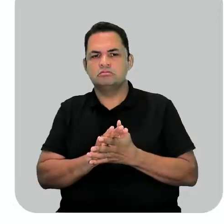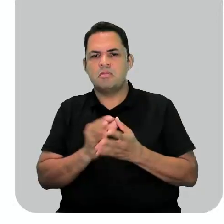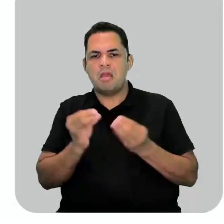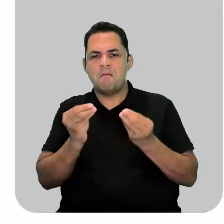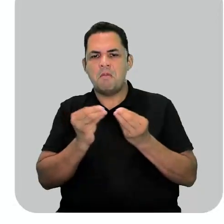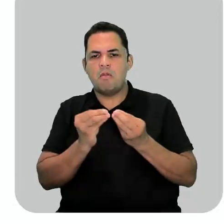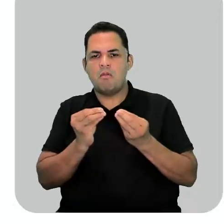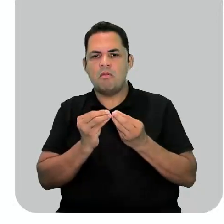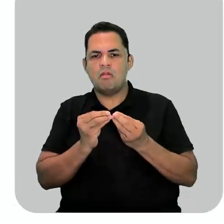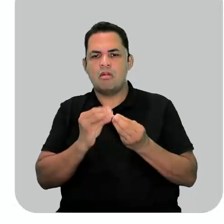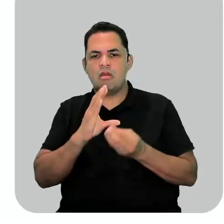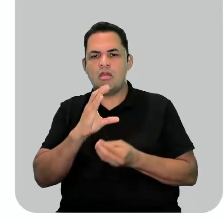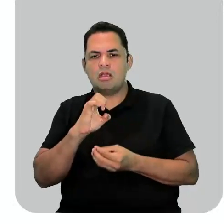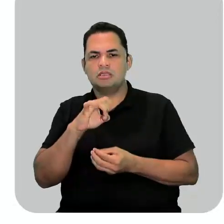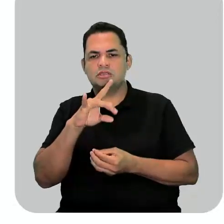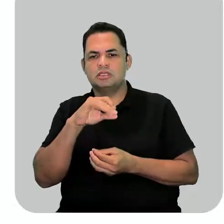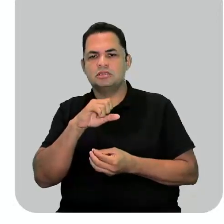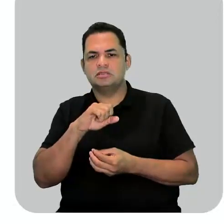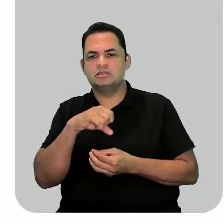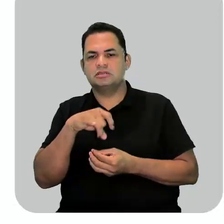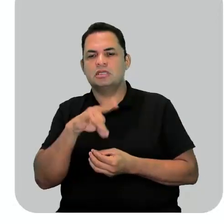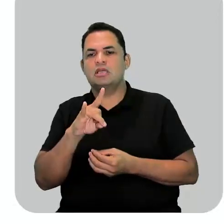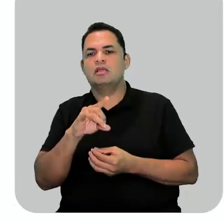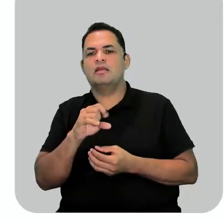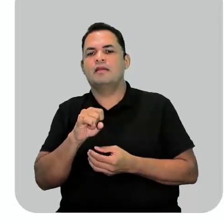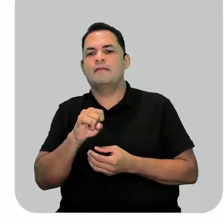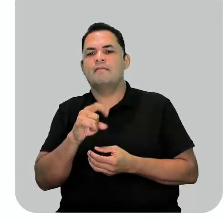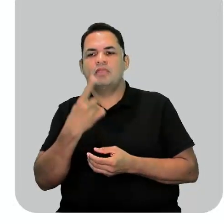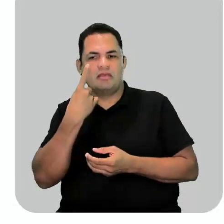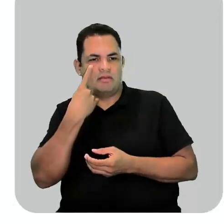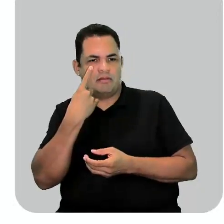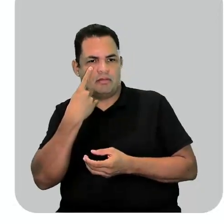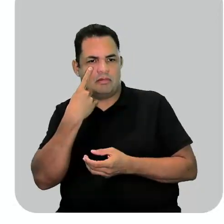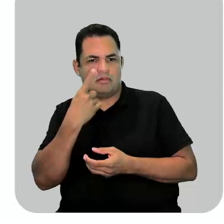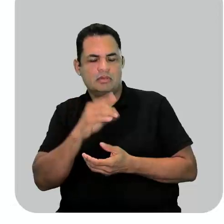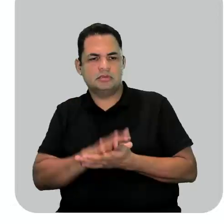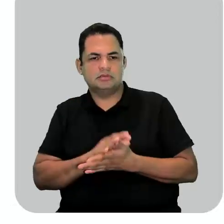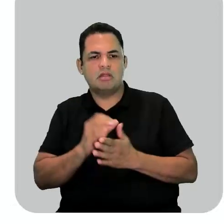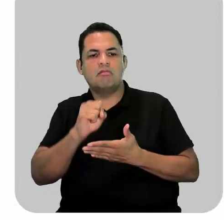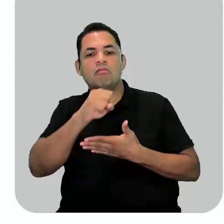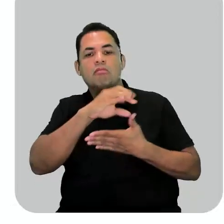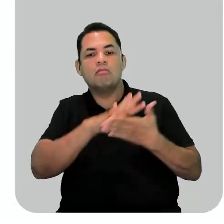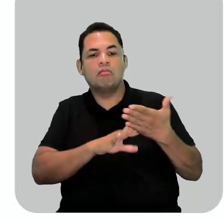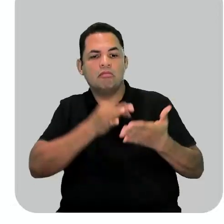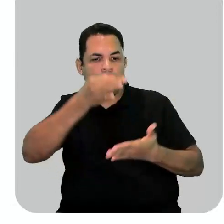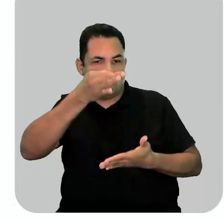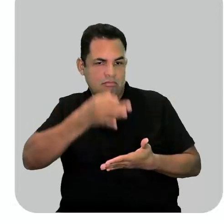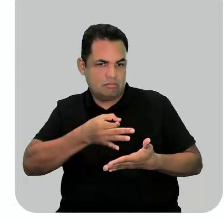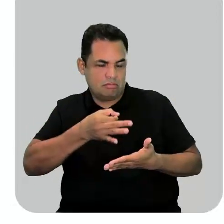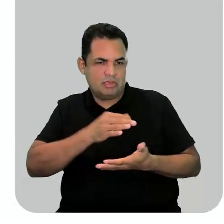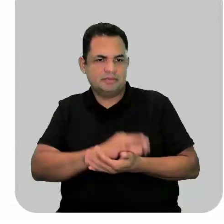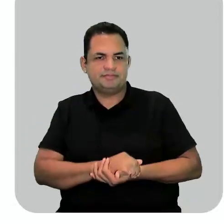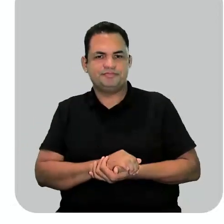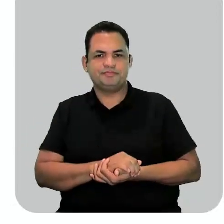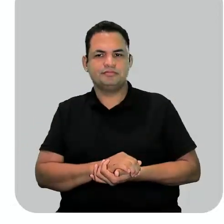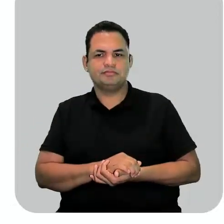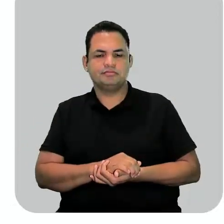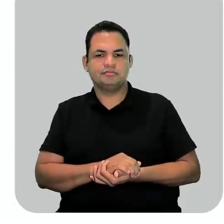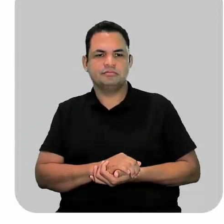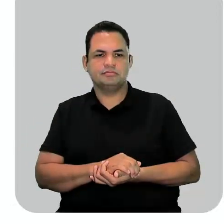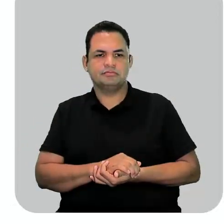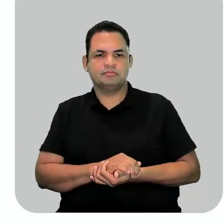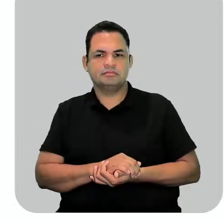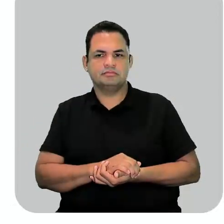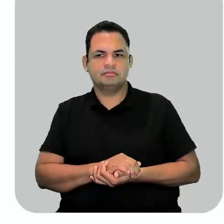à molécula do êxtase, identifique as alternativas corretas, ou no caso, a